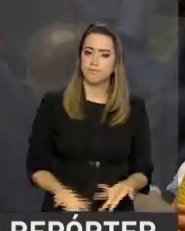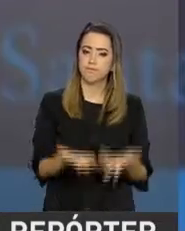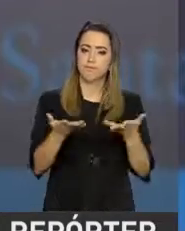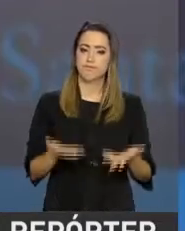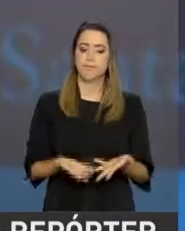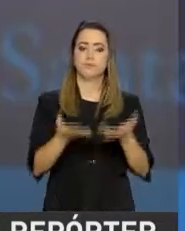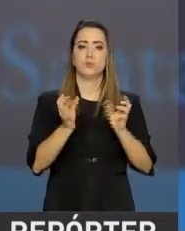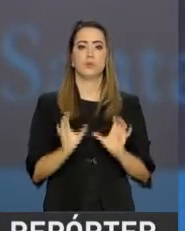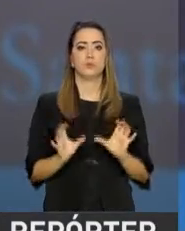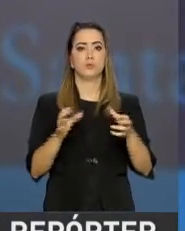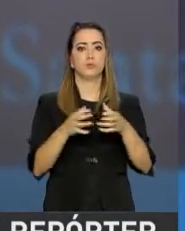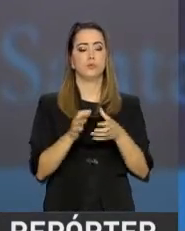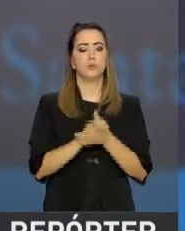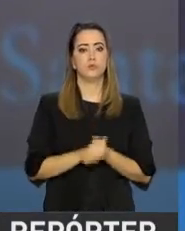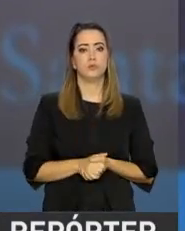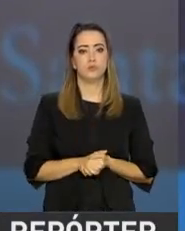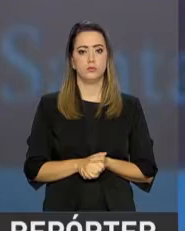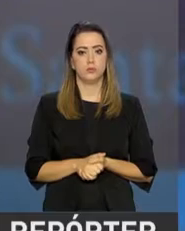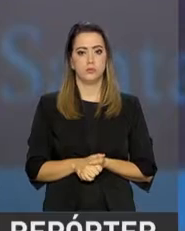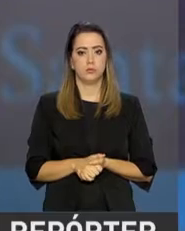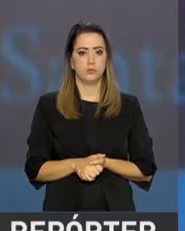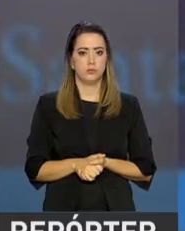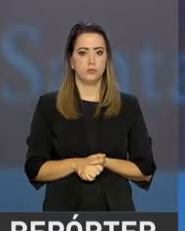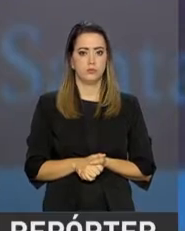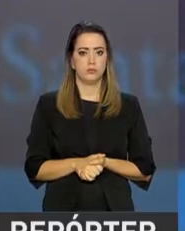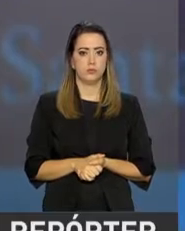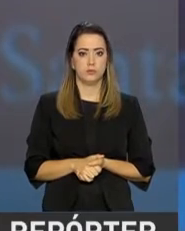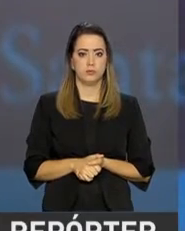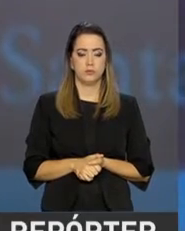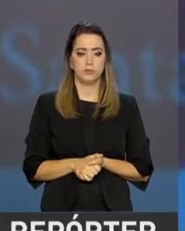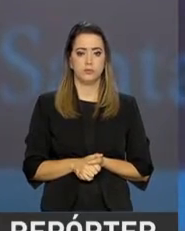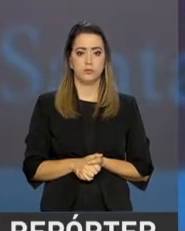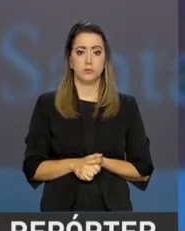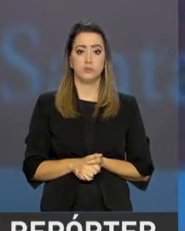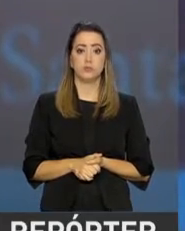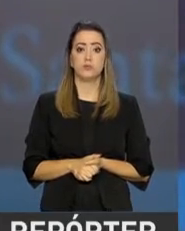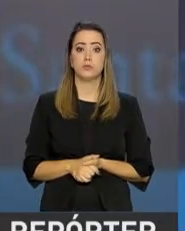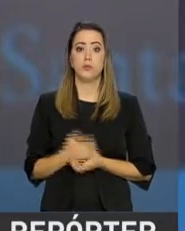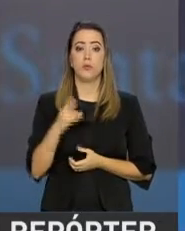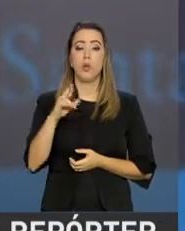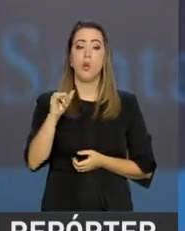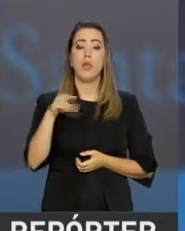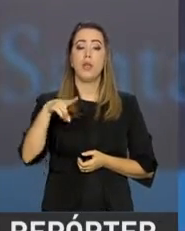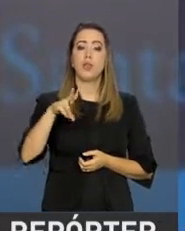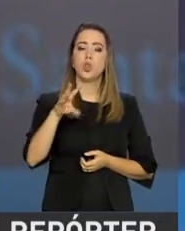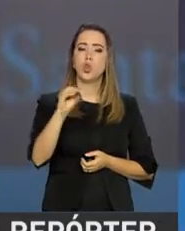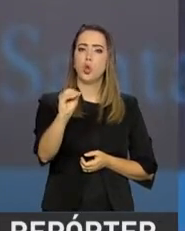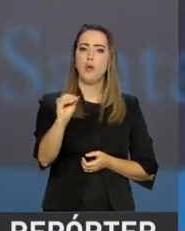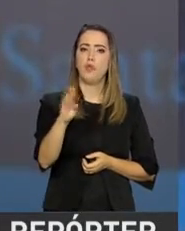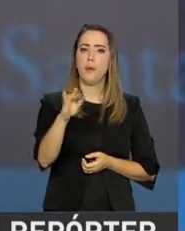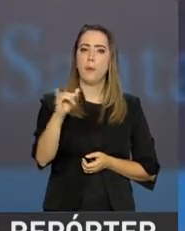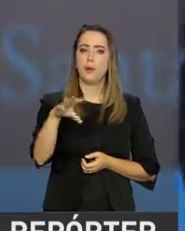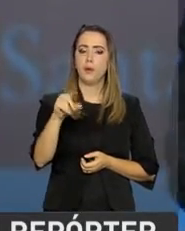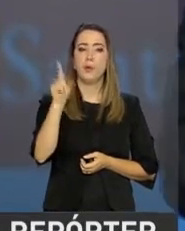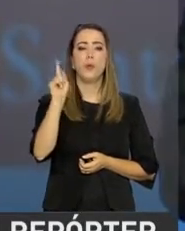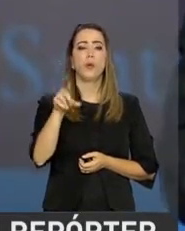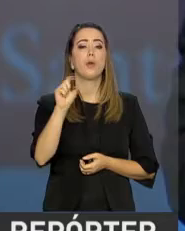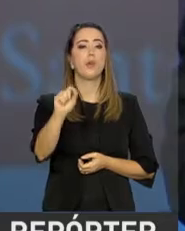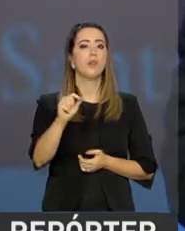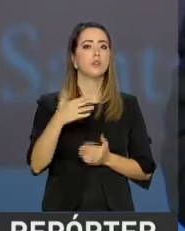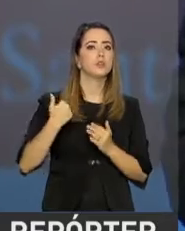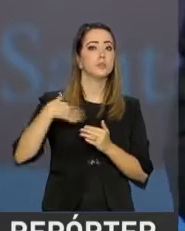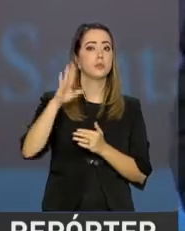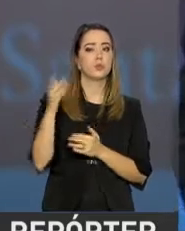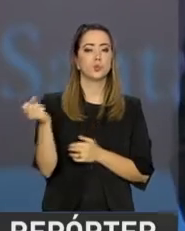setor o inova abril é diria eu mais apenas mais um novo capítulo de uma ampla